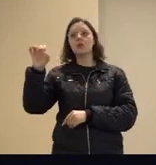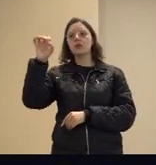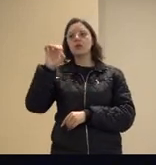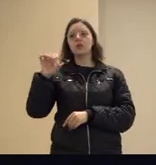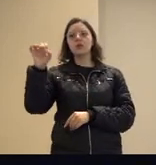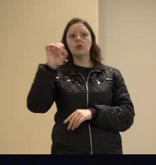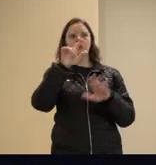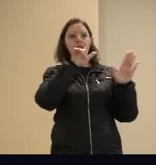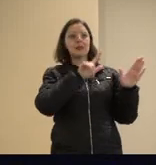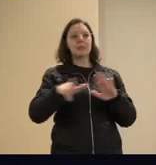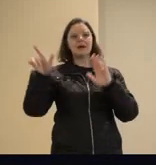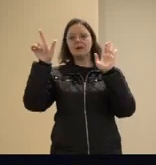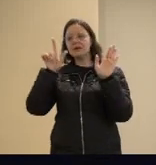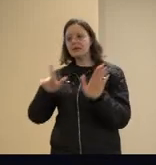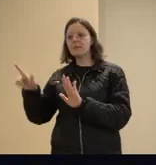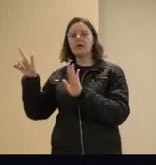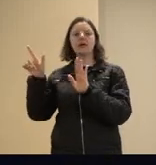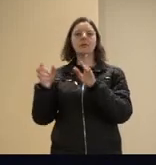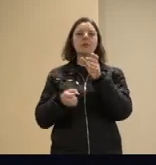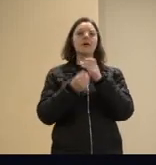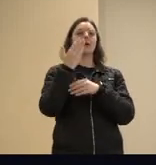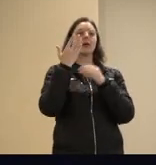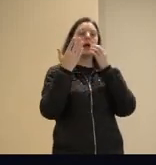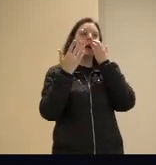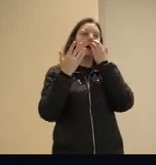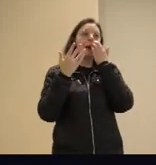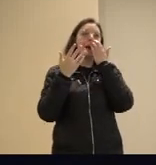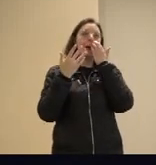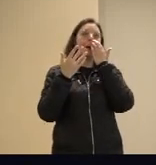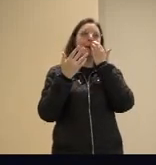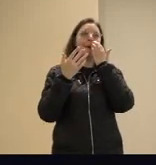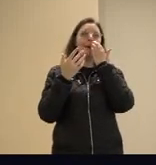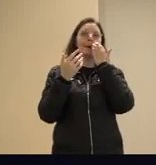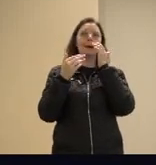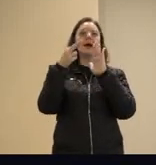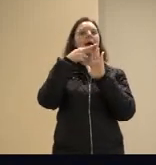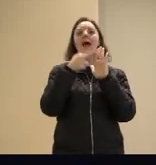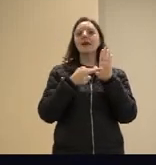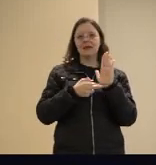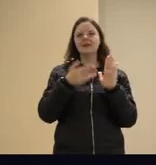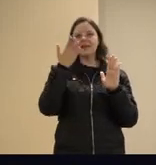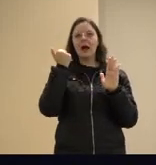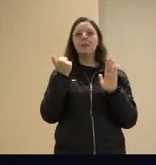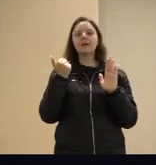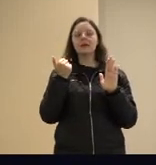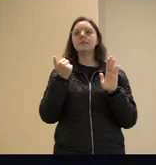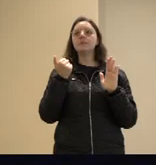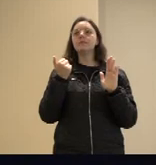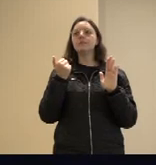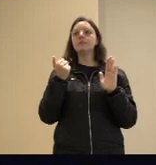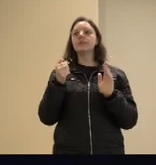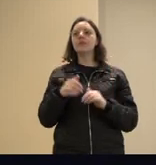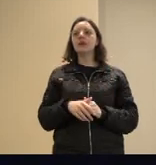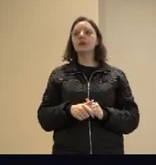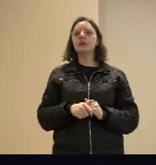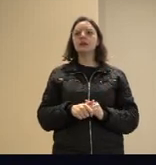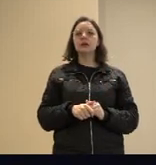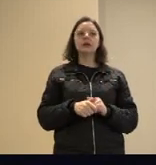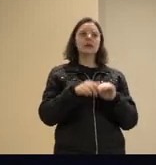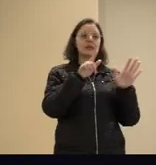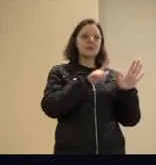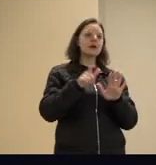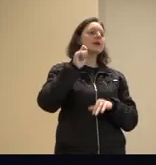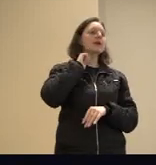audiência concentrada, para criar justamente esta regra de, nestes dias,